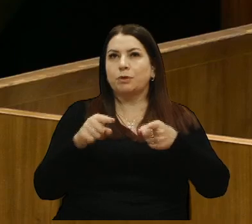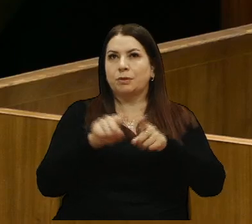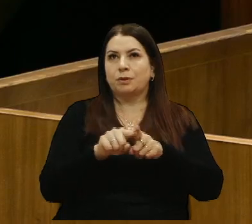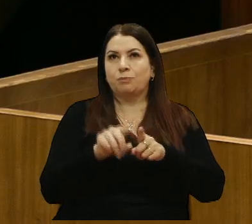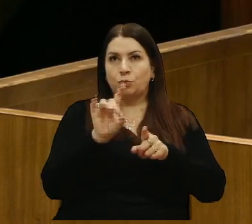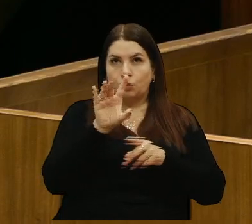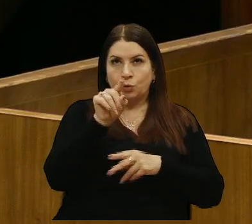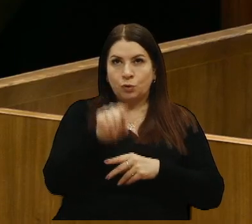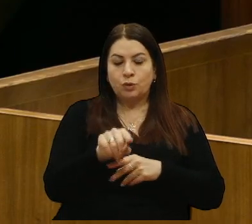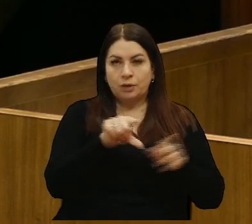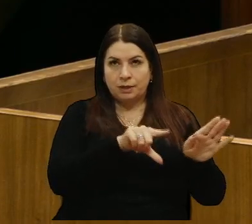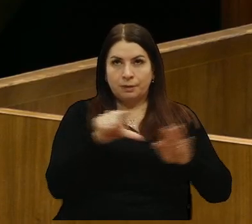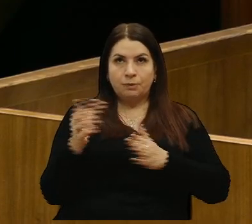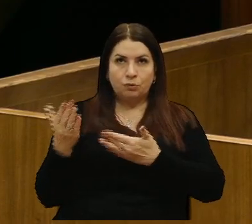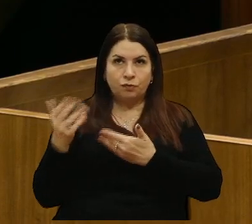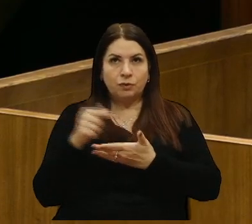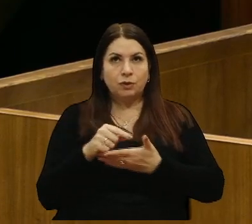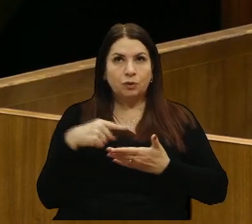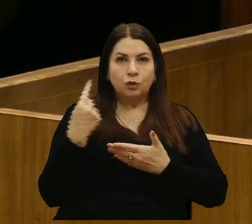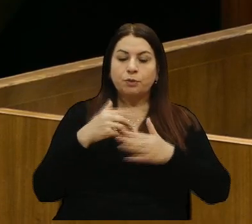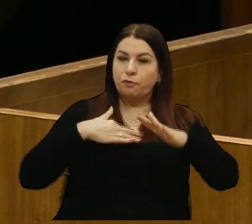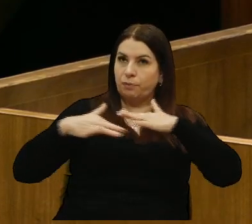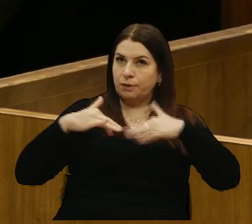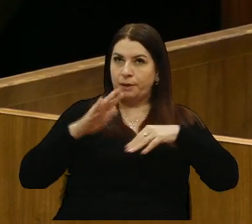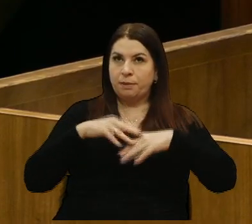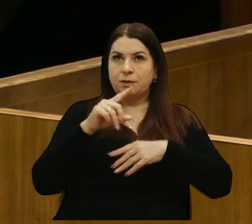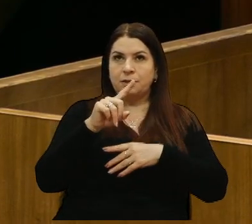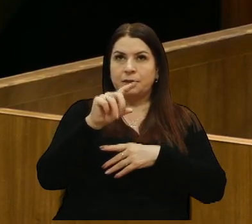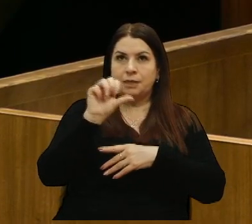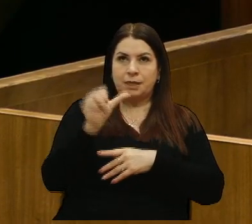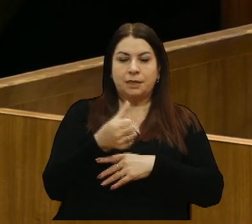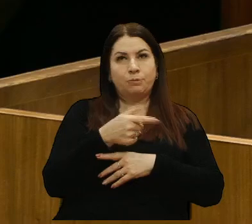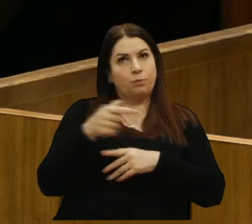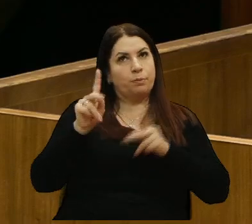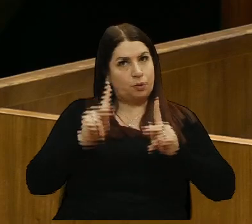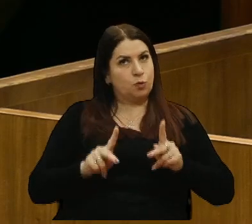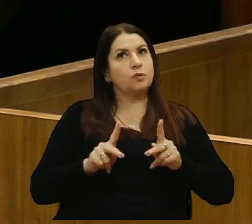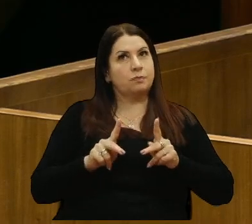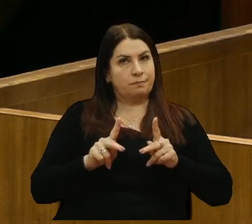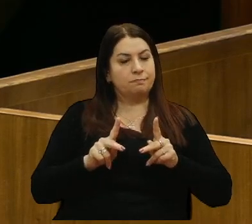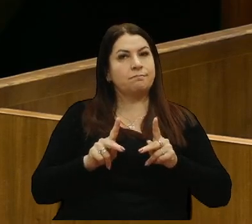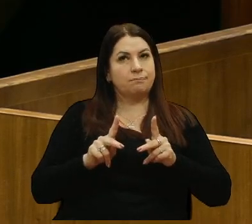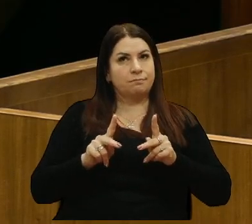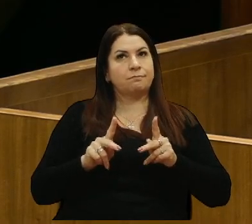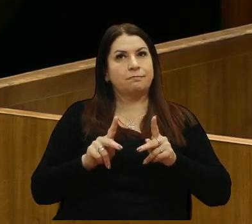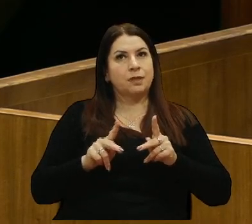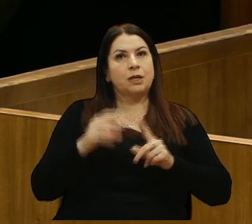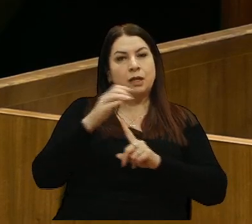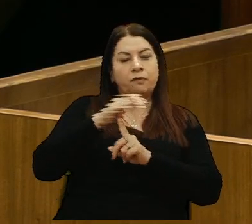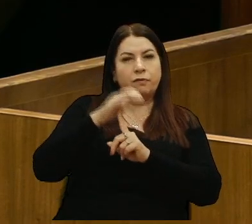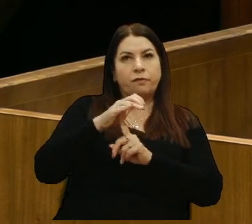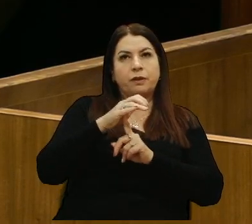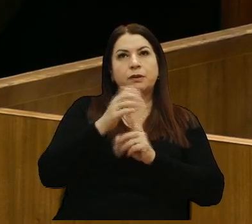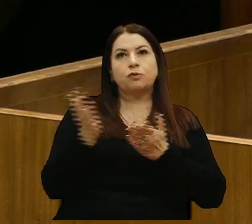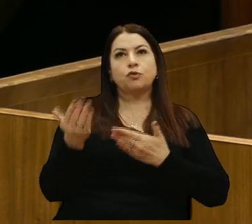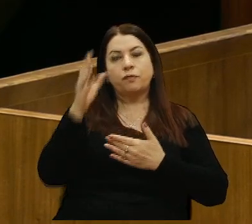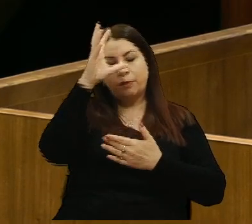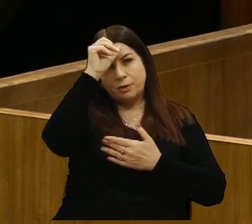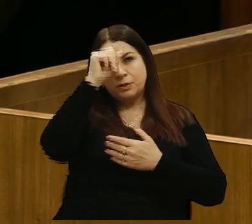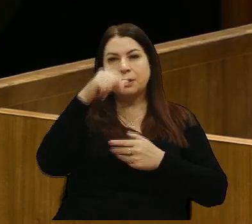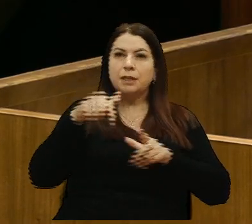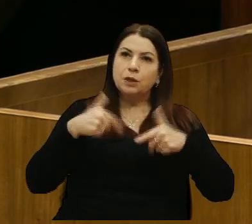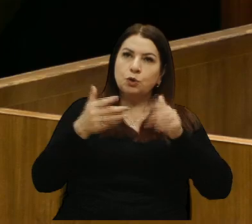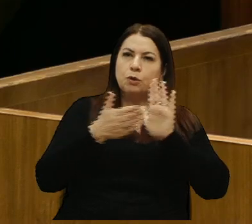Mas somente a Semana da Juventude nós movimentamos mais de 6.000 pessoas na Feira do Jovem Aprendiz e nas ações que